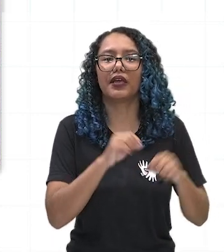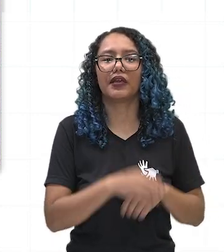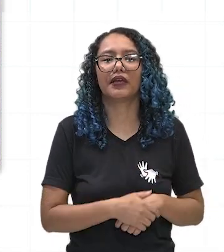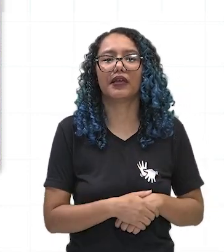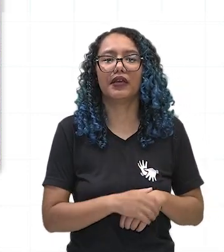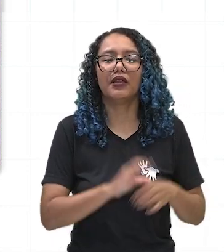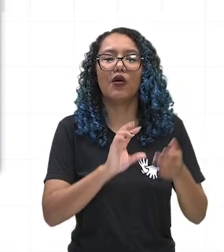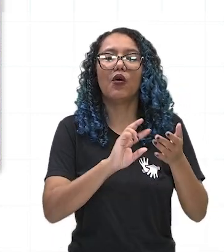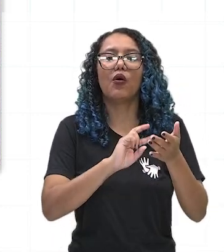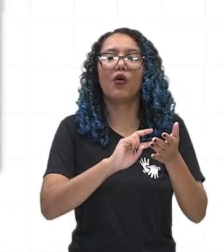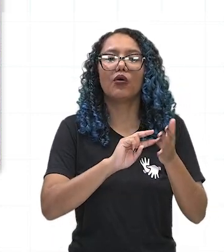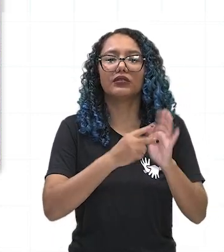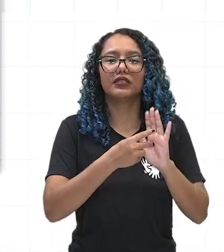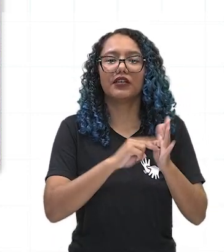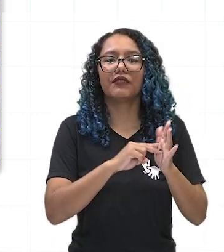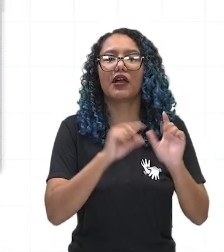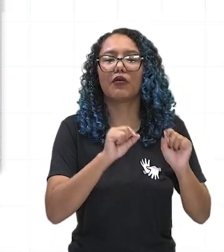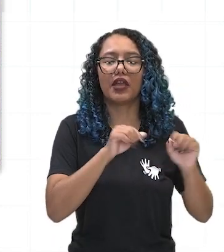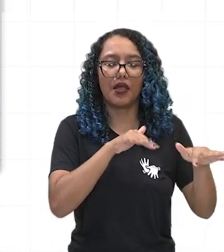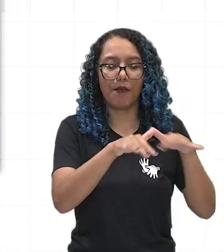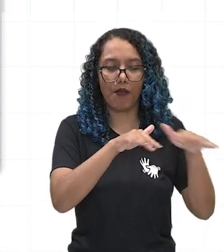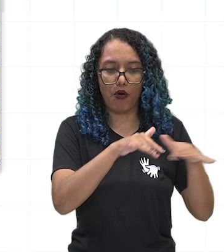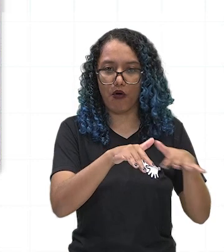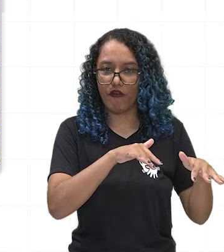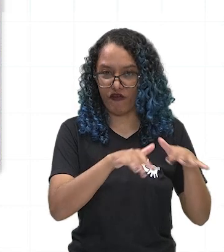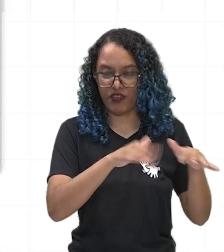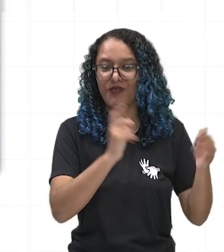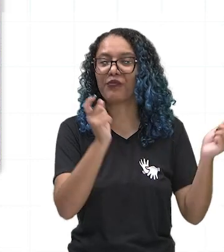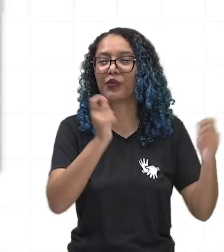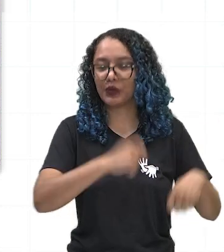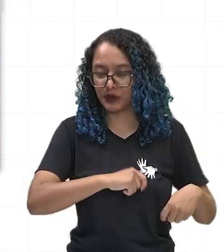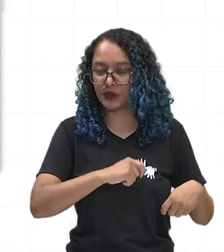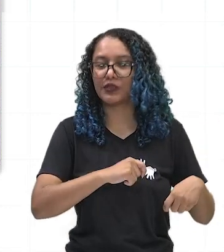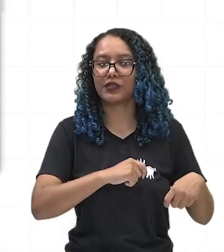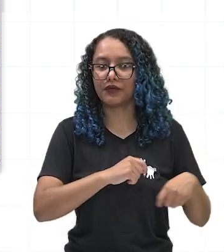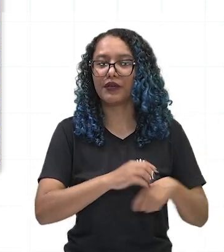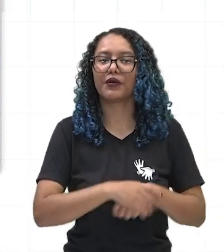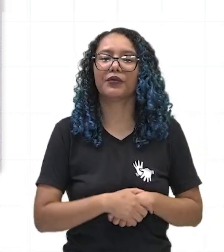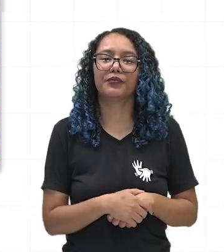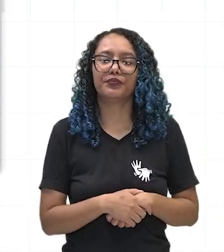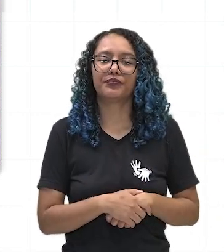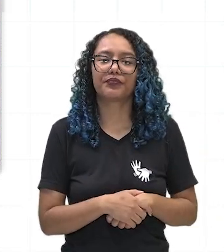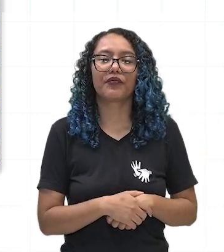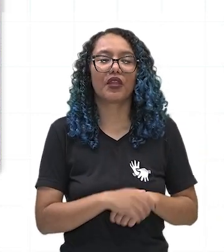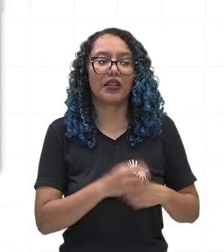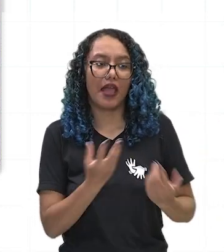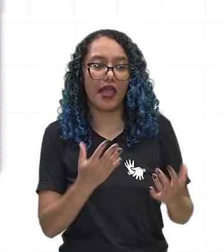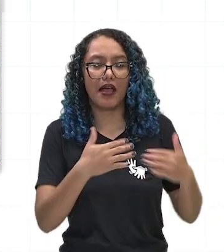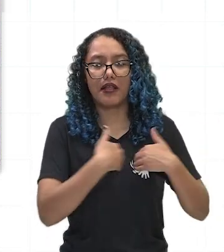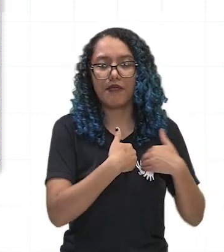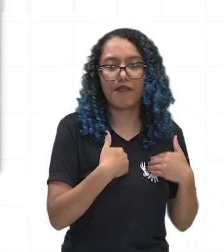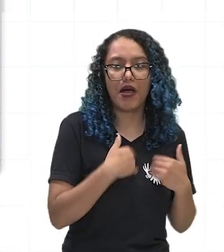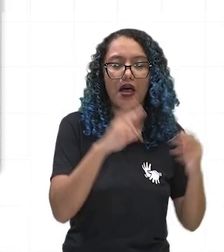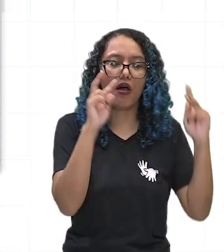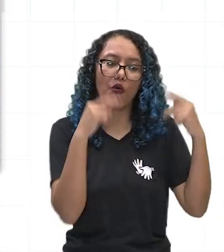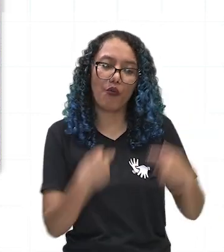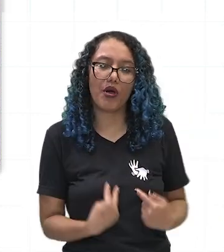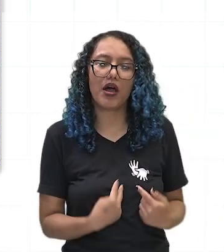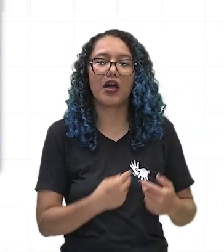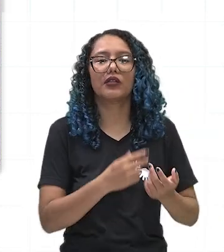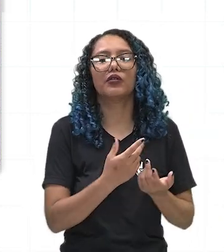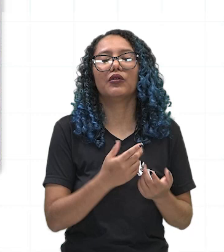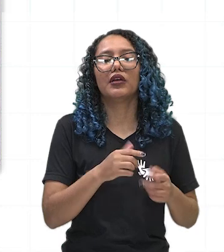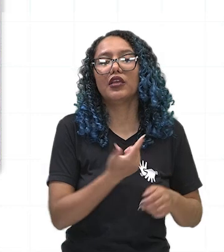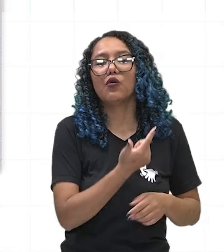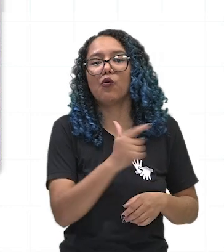ele observava ali que a gente tem animais, né, tem seres vivos que se movem, que se movimentam, e aqueles